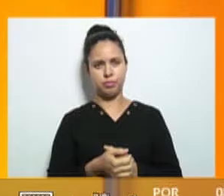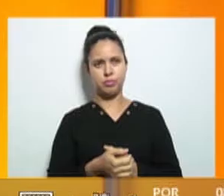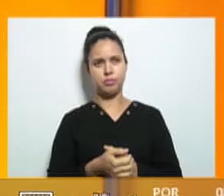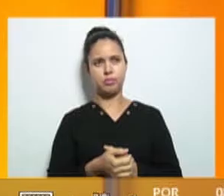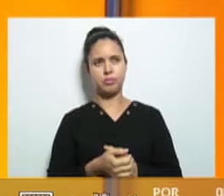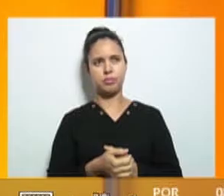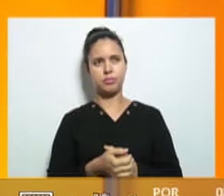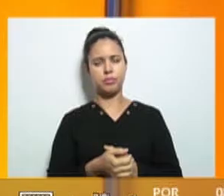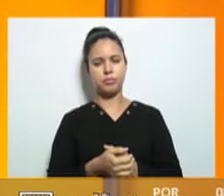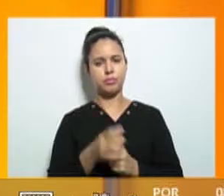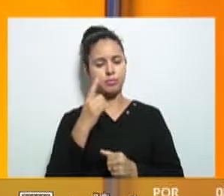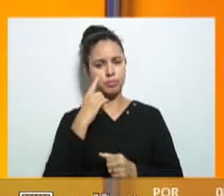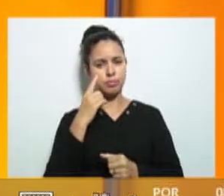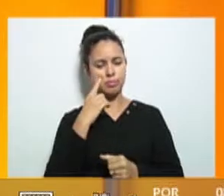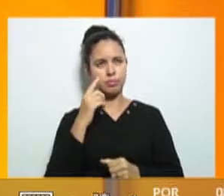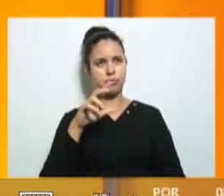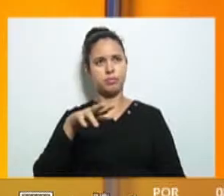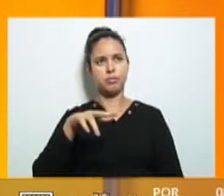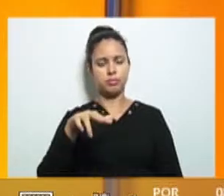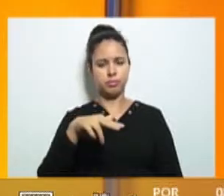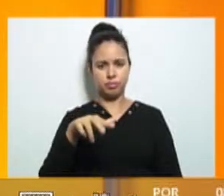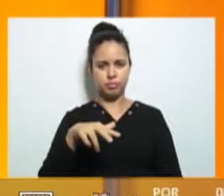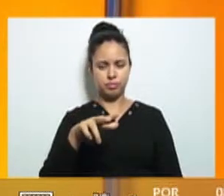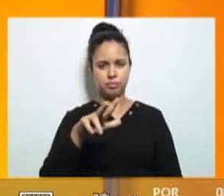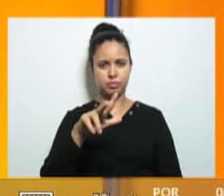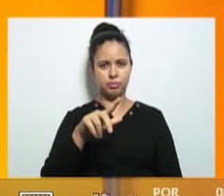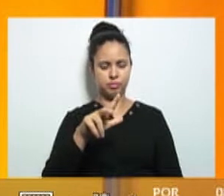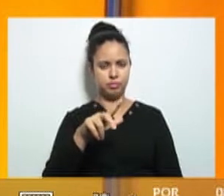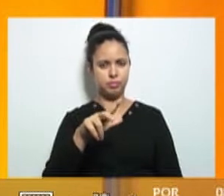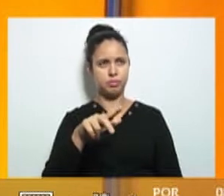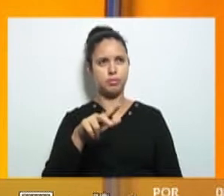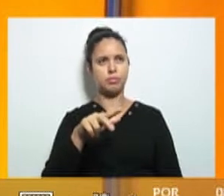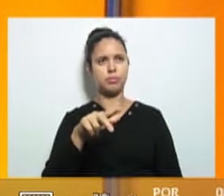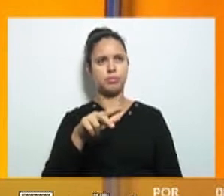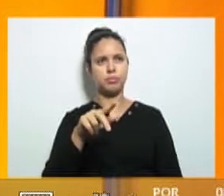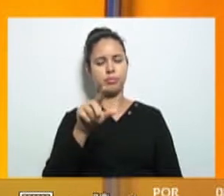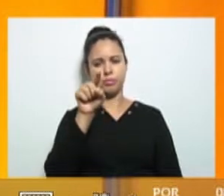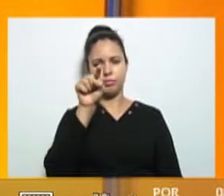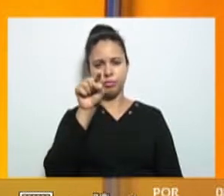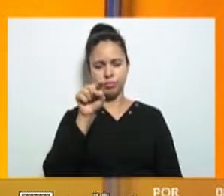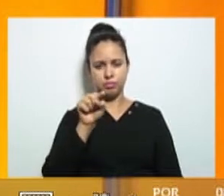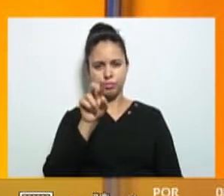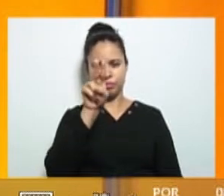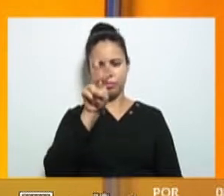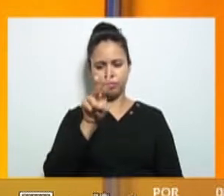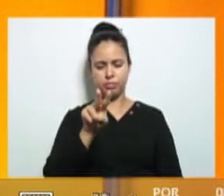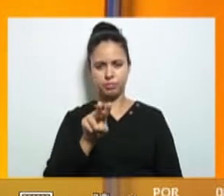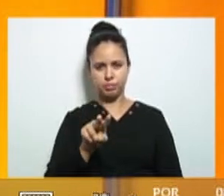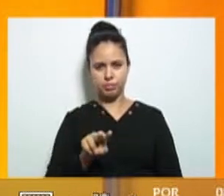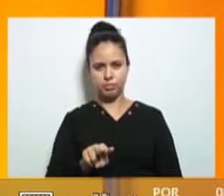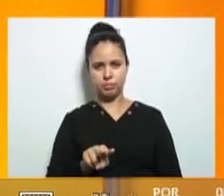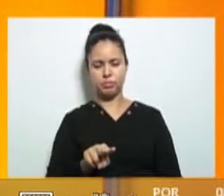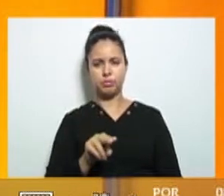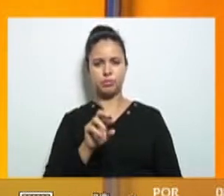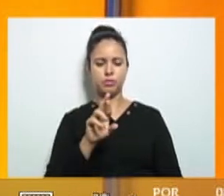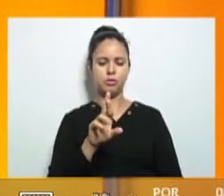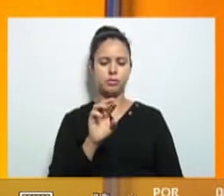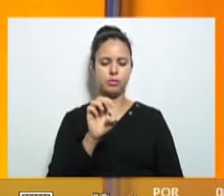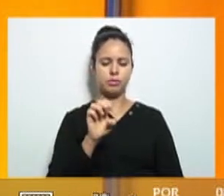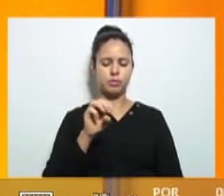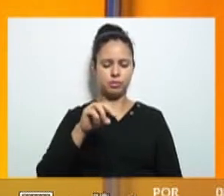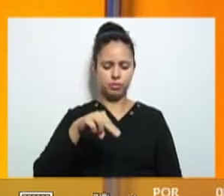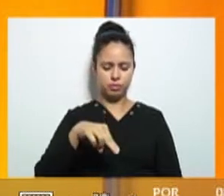exemplo, cooperativismo, ó. Posso vir com o botão direito, aqui mesmo nessas opções, nessa ferramenta aqui,